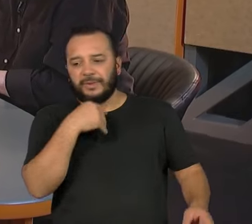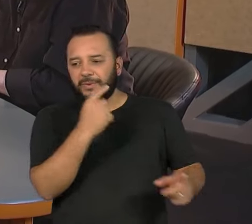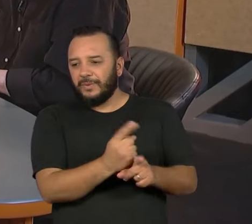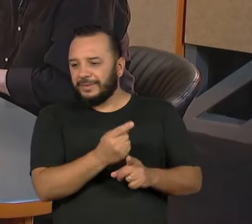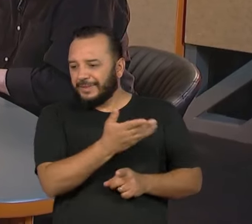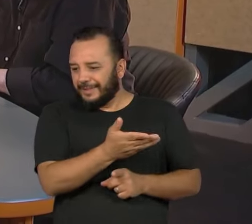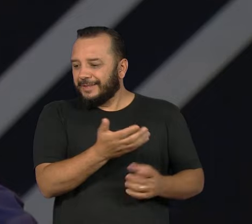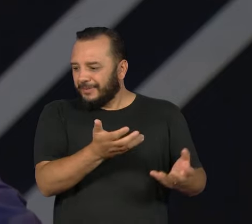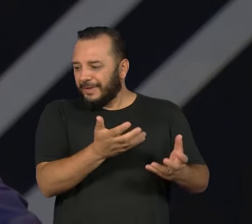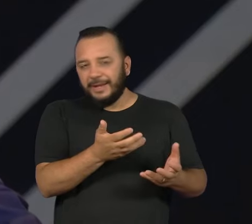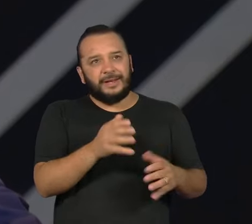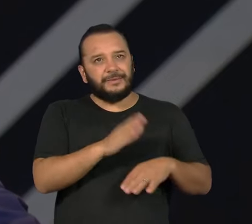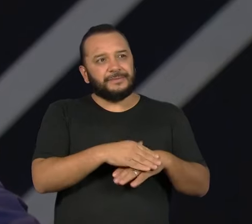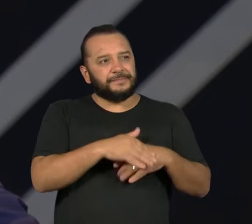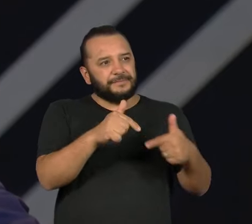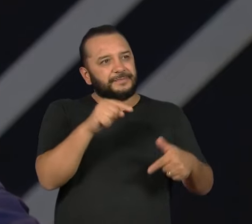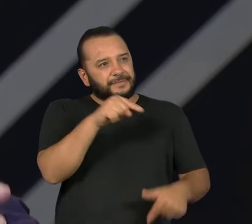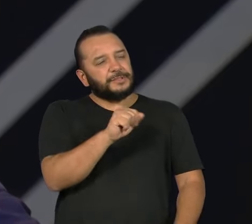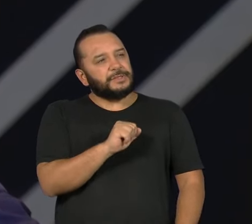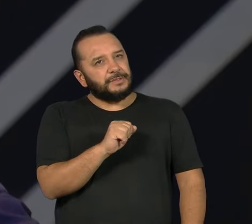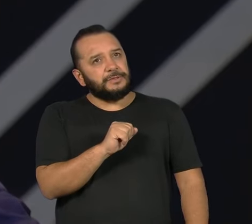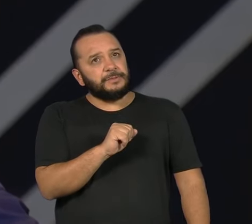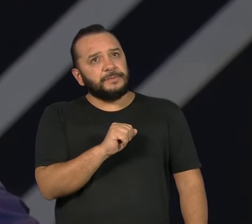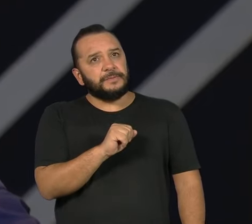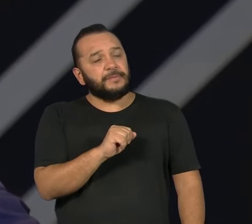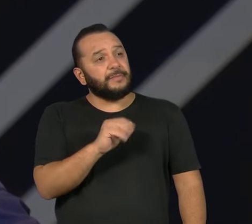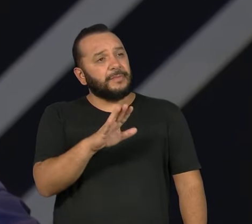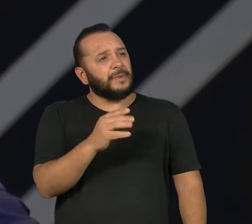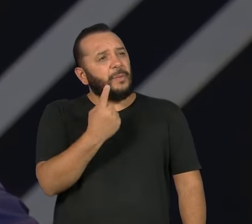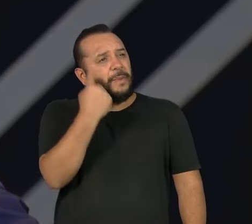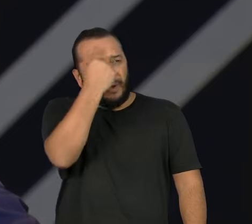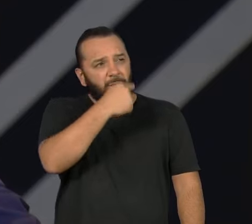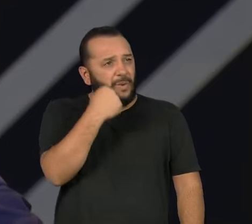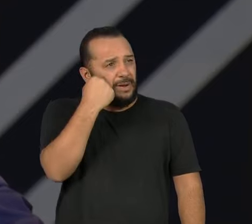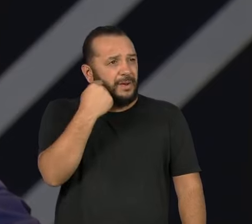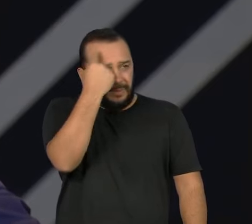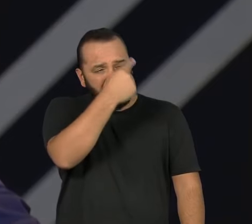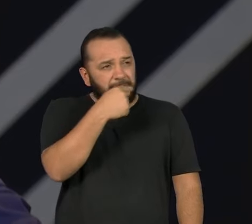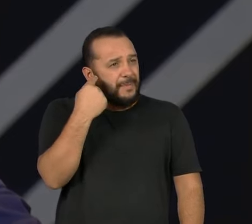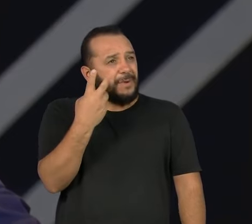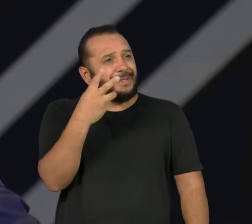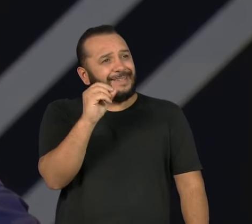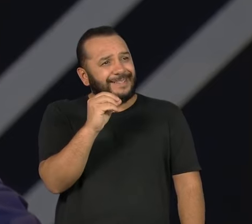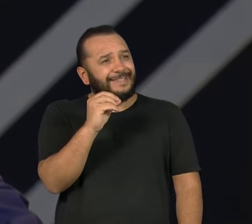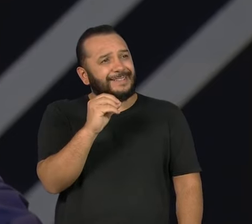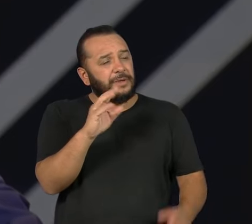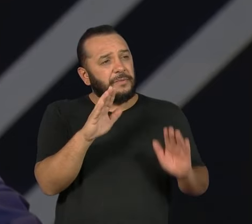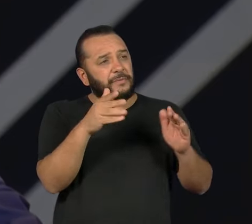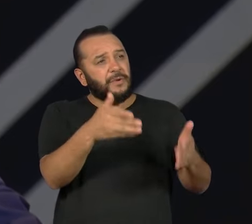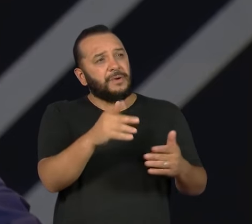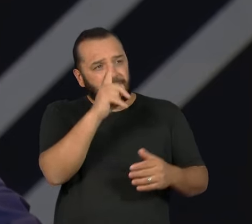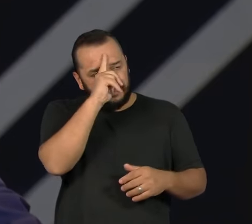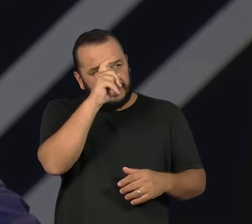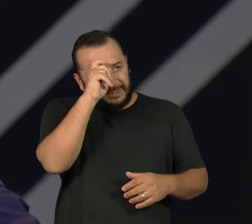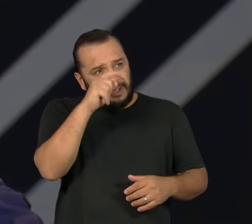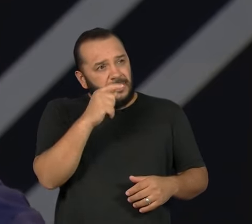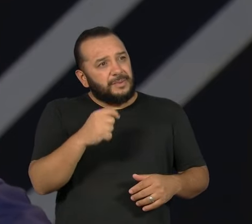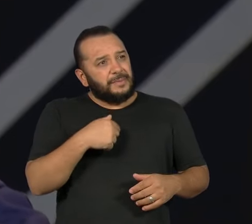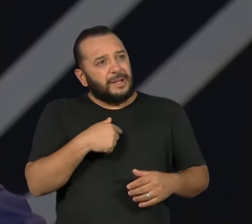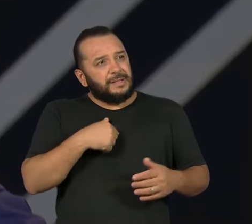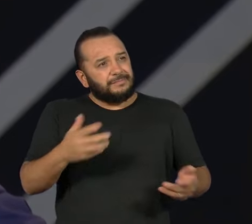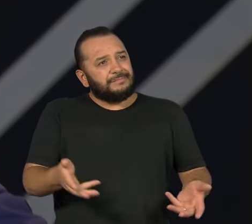eu gostaria de fazer. É essa coisa que dá uma hora e meia que você dedica para fazer uma coisa